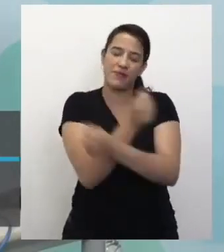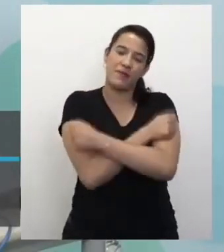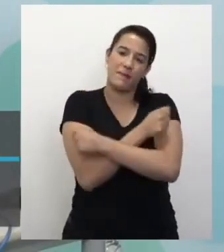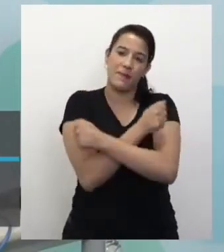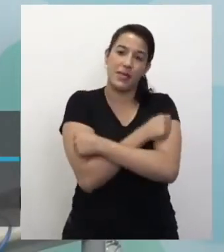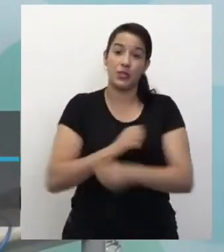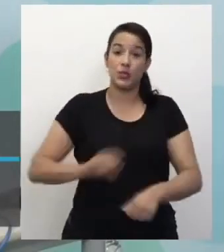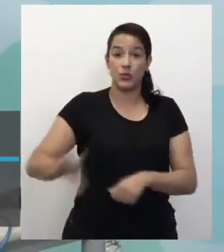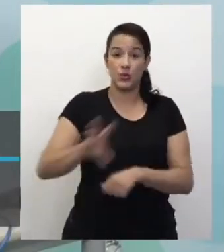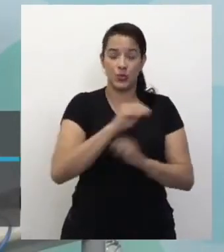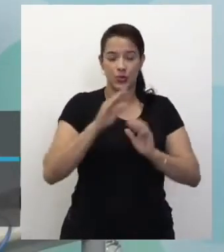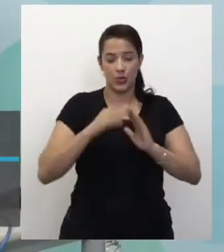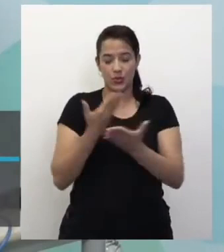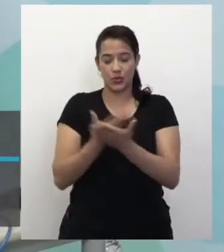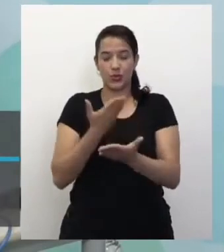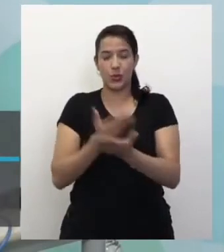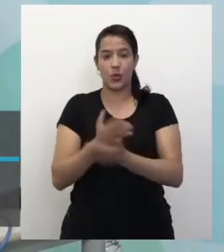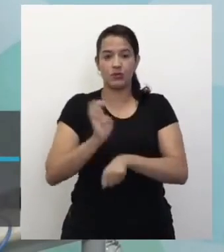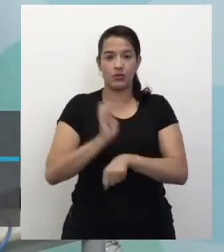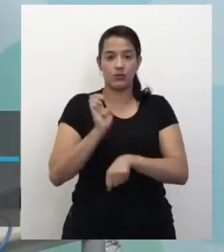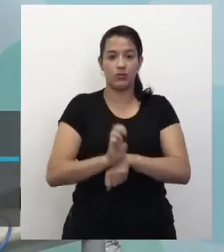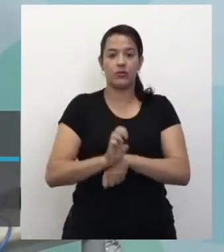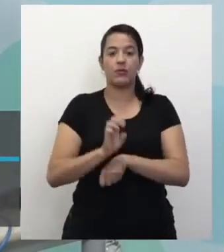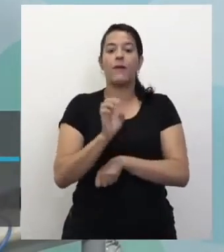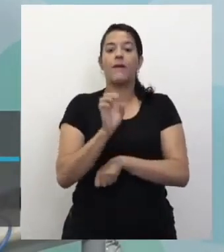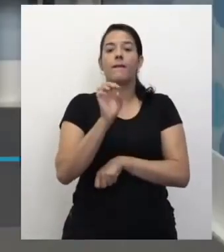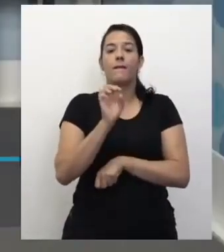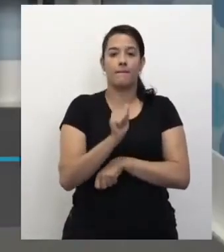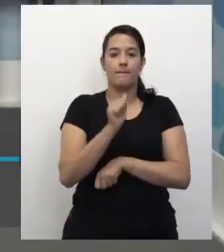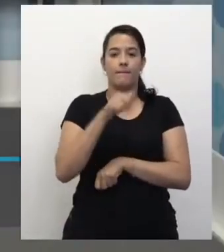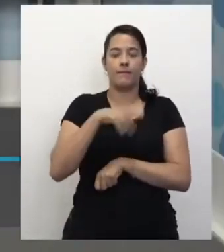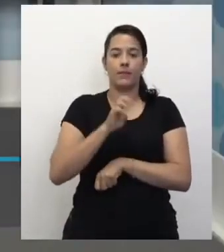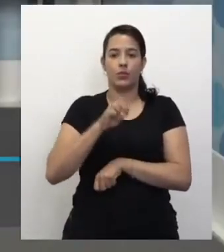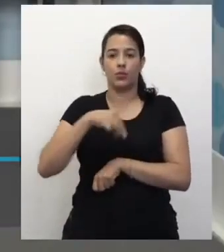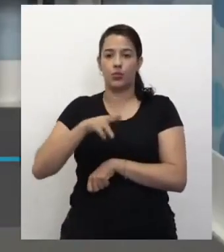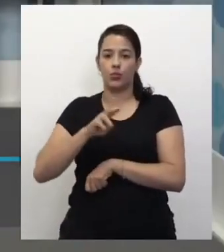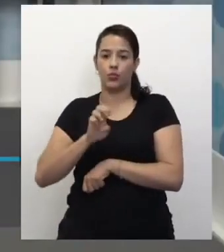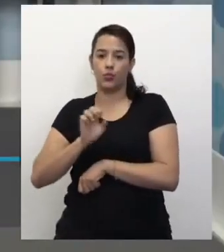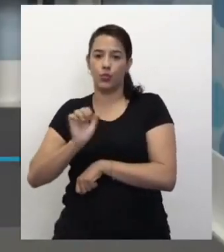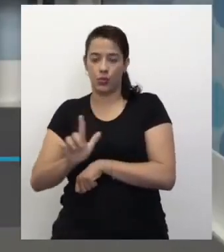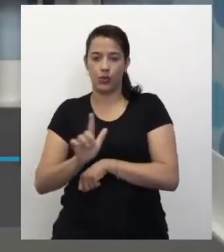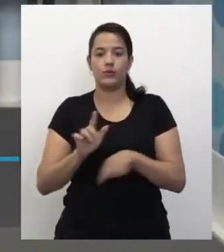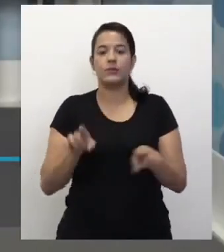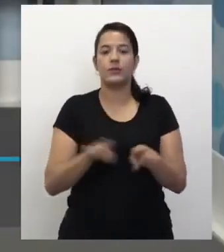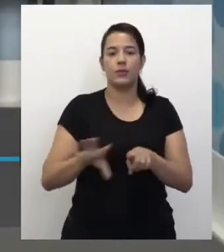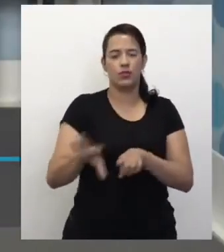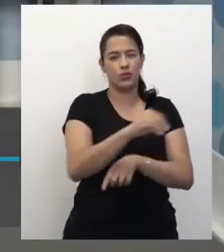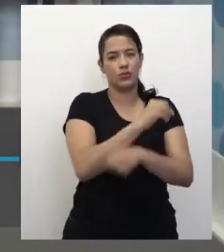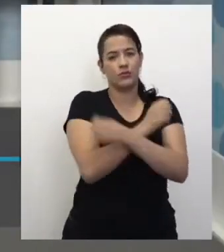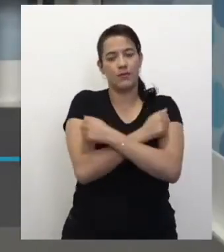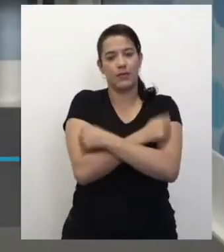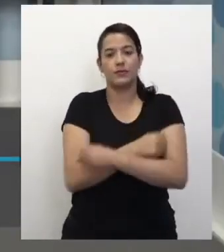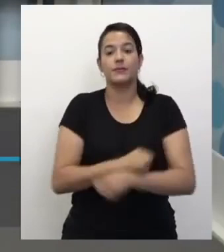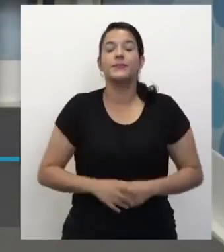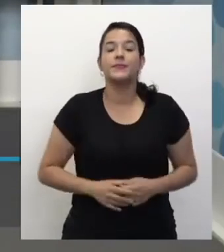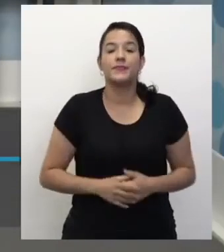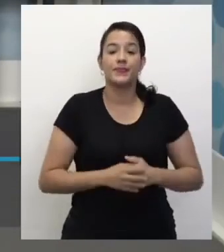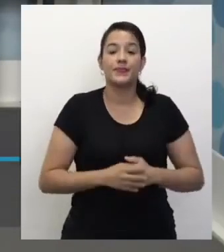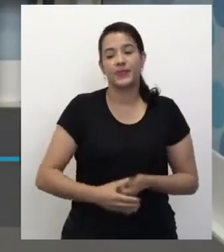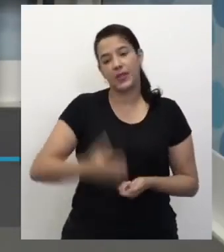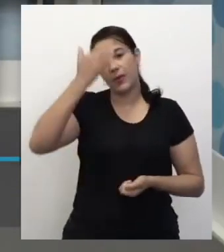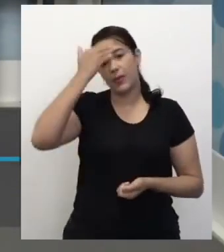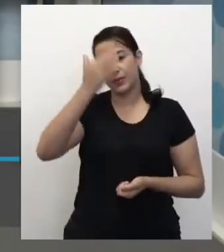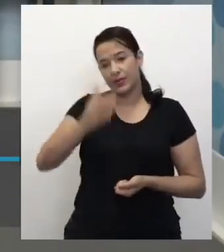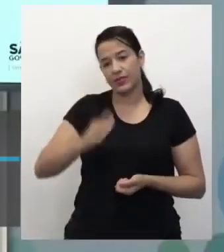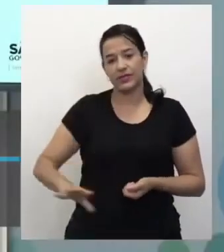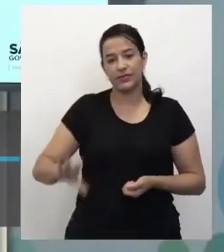Escola Estadual Professor Manuel Tabacou Idal, né? Sempre junto conosco. É Um grande verdade. abraço a todos vocês. É verdade. Obrigado, Francisca. Francisca é